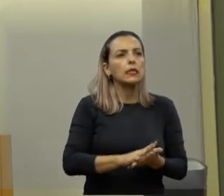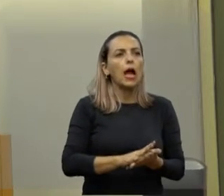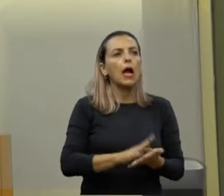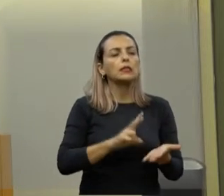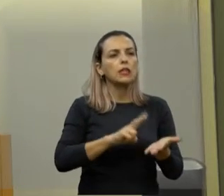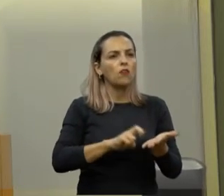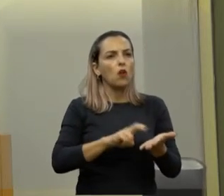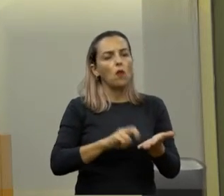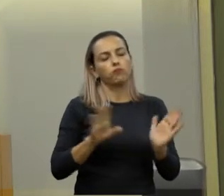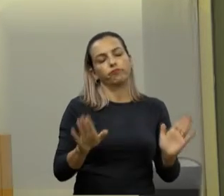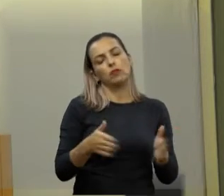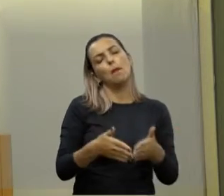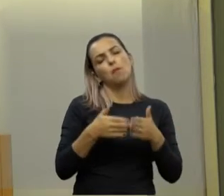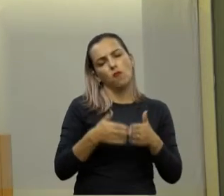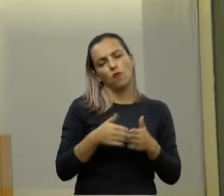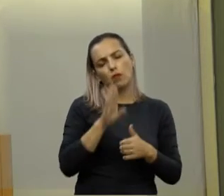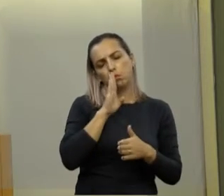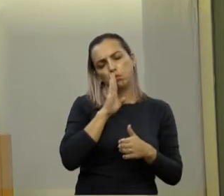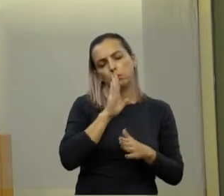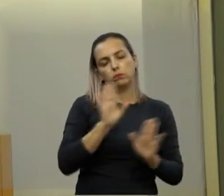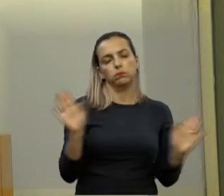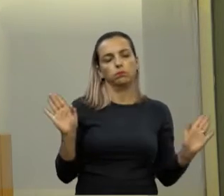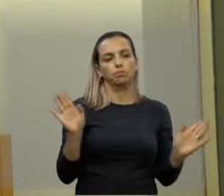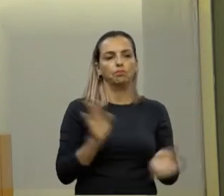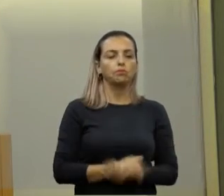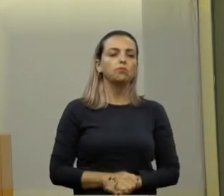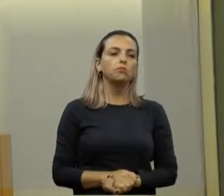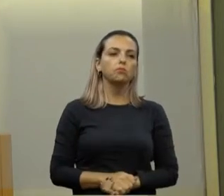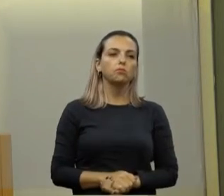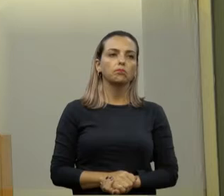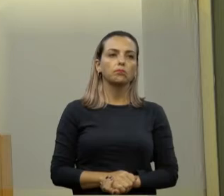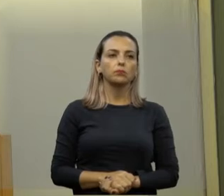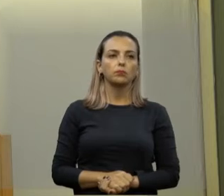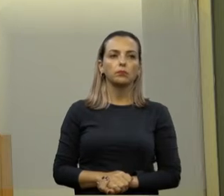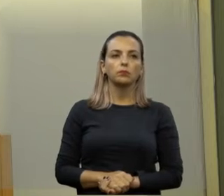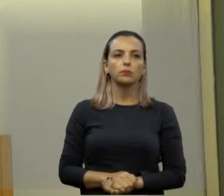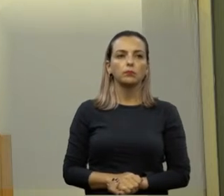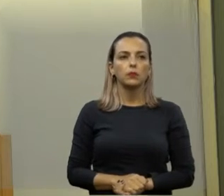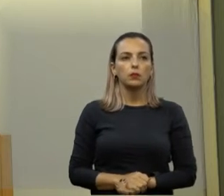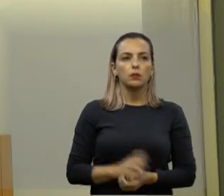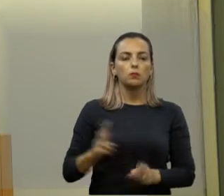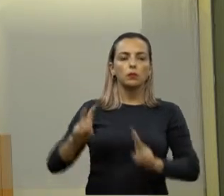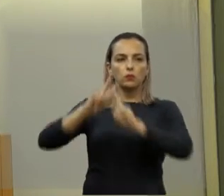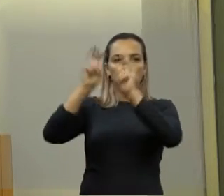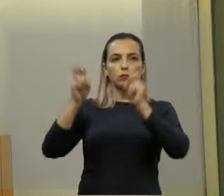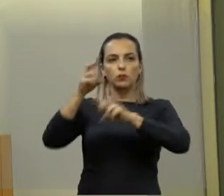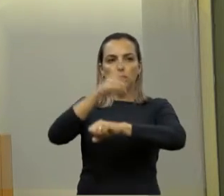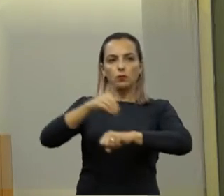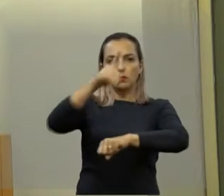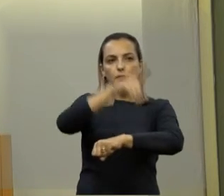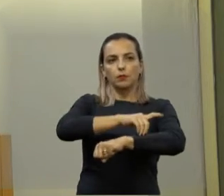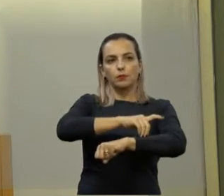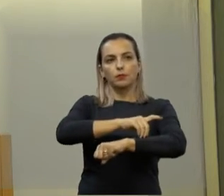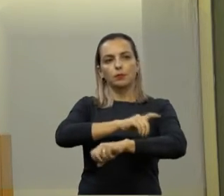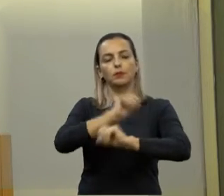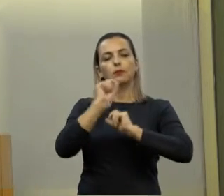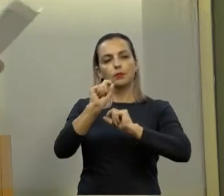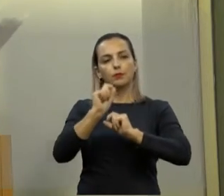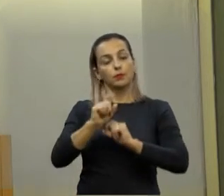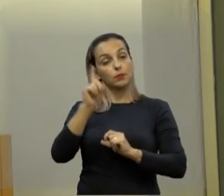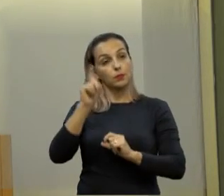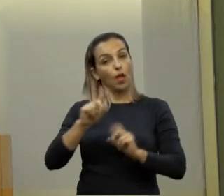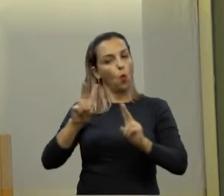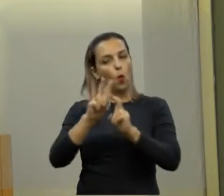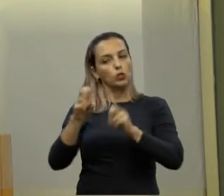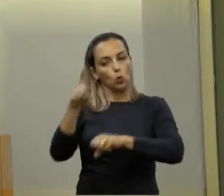não tem tem nem florear sobre a temática quando nós falamos sobre a dengue e aí eu queria falar um pouquinho